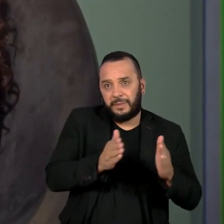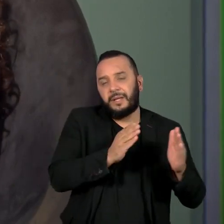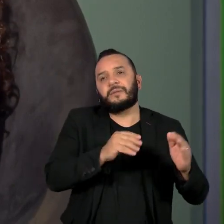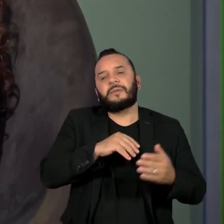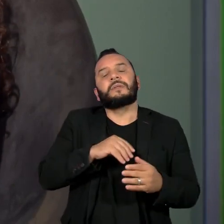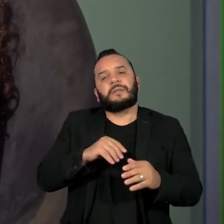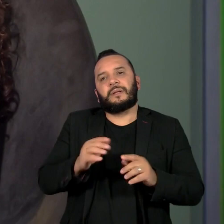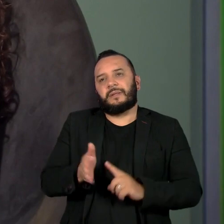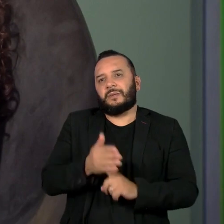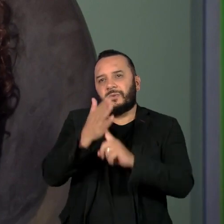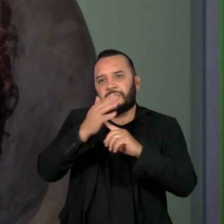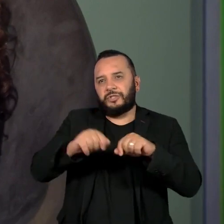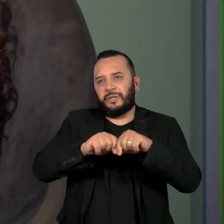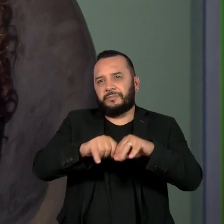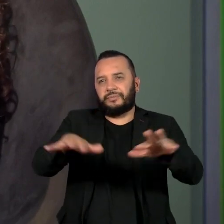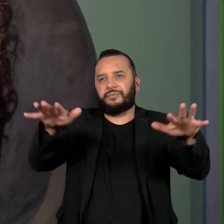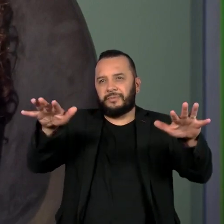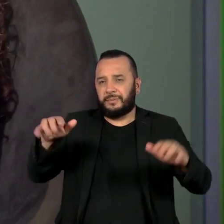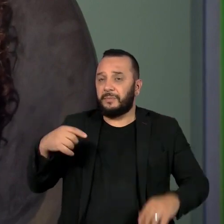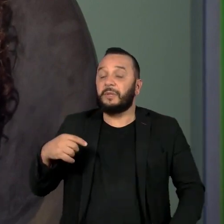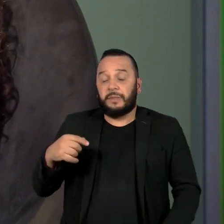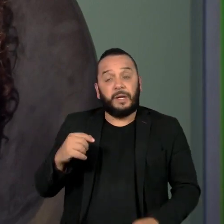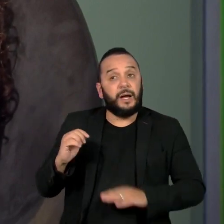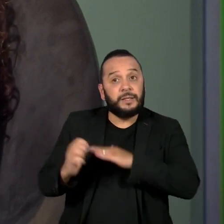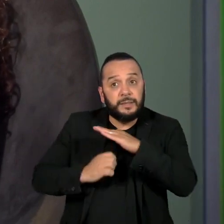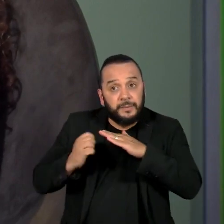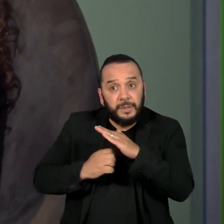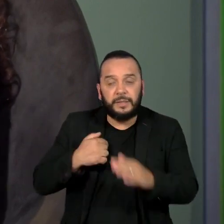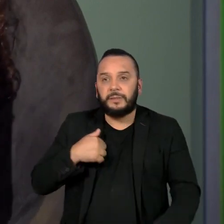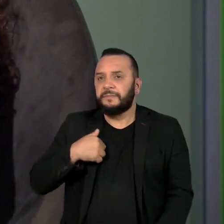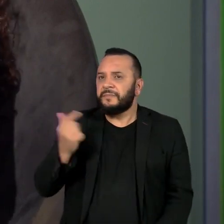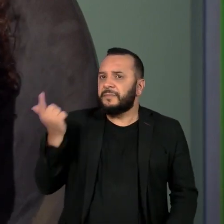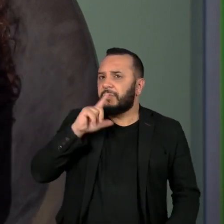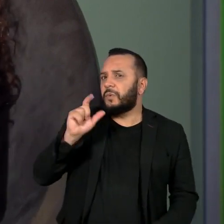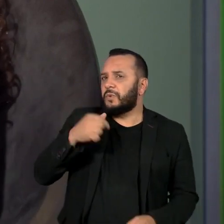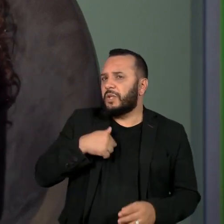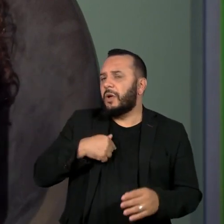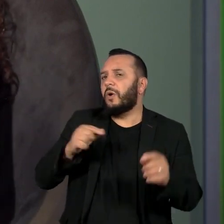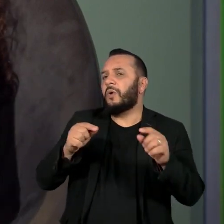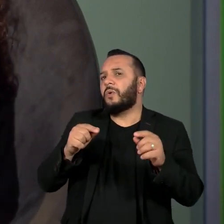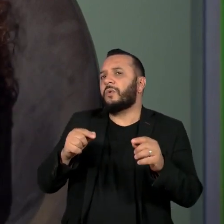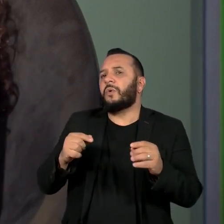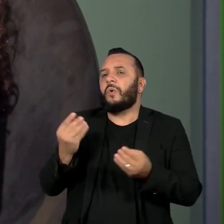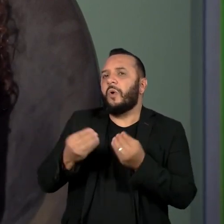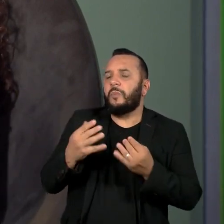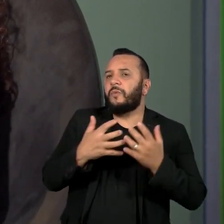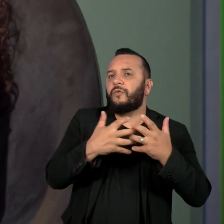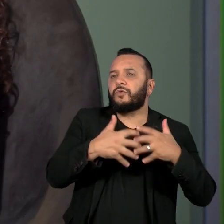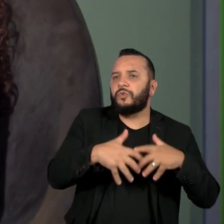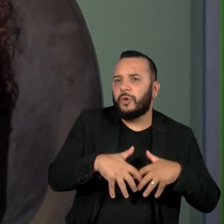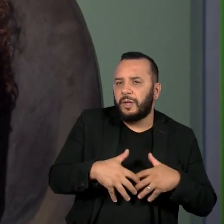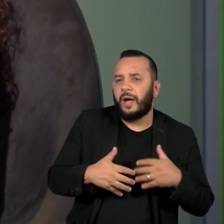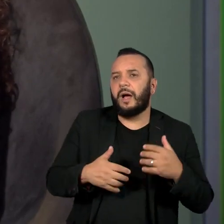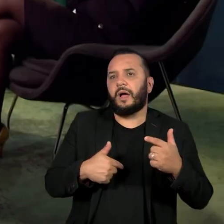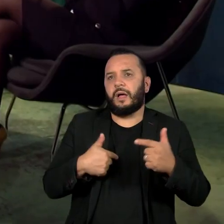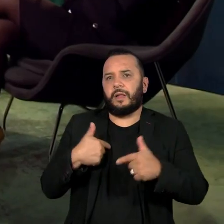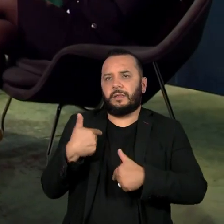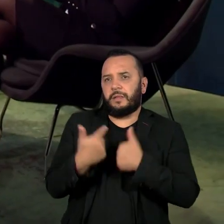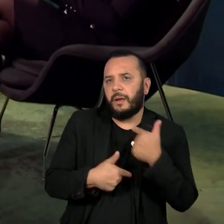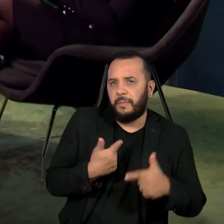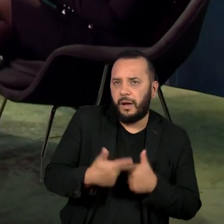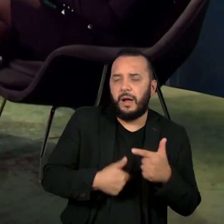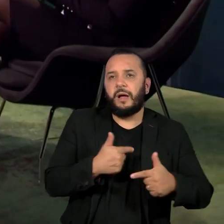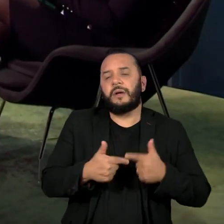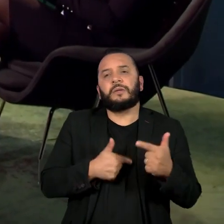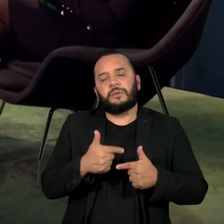tecnologia, até para que elas consigam viabilizar o próprio funcionamento, a própria operacionalização dentro